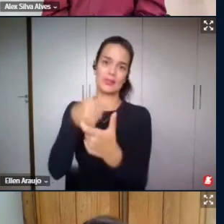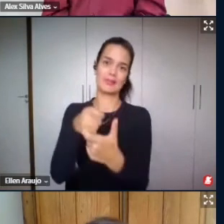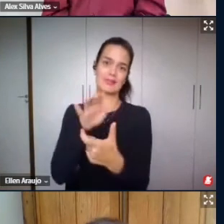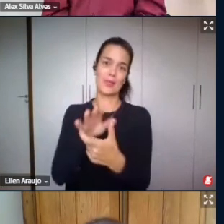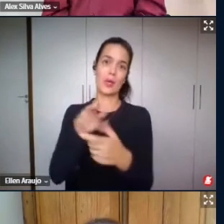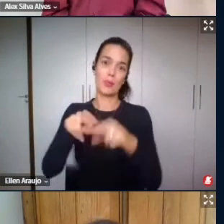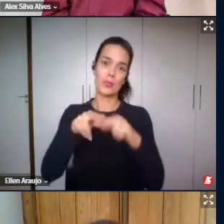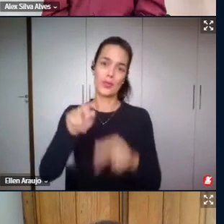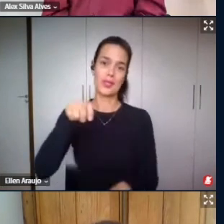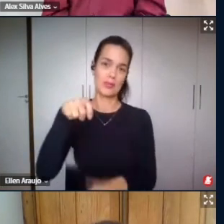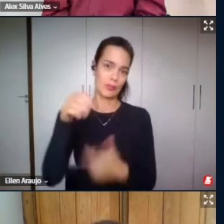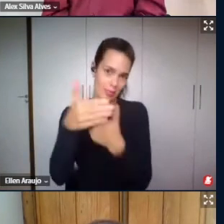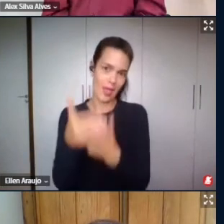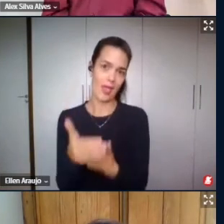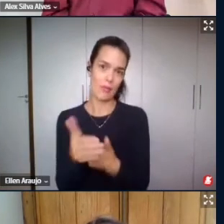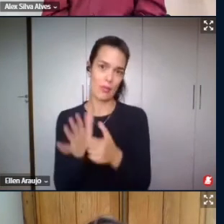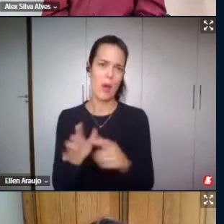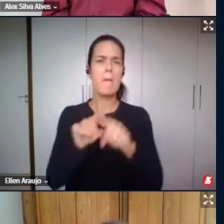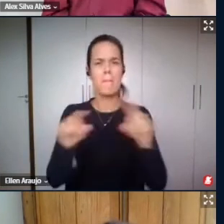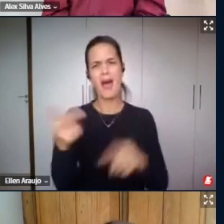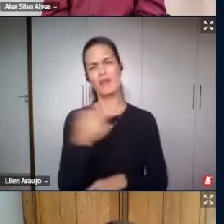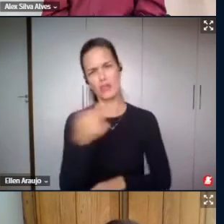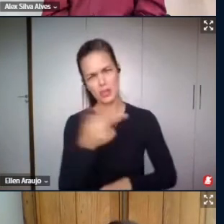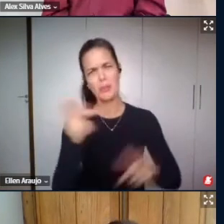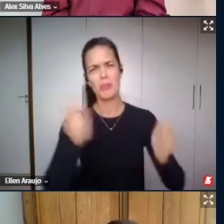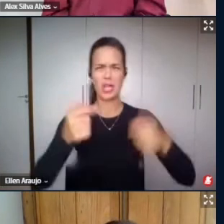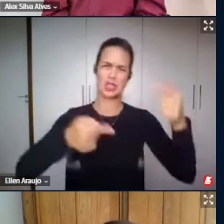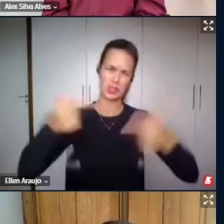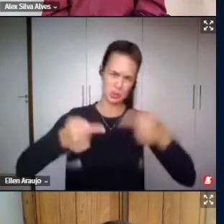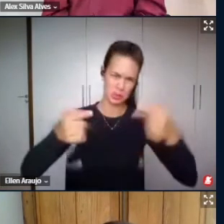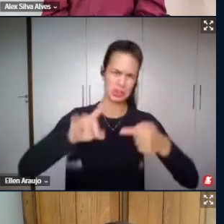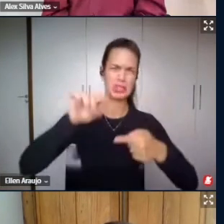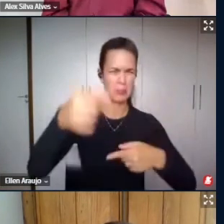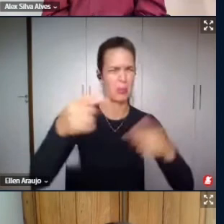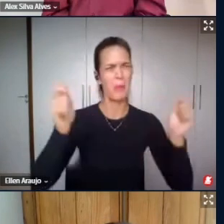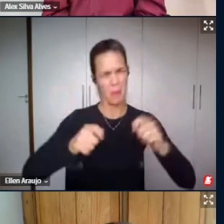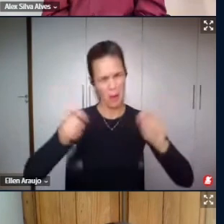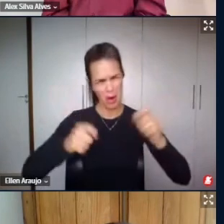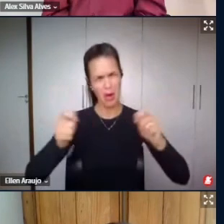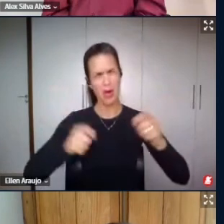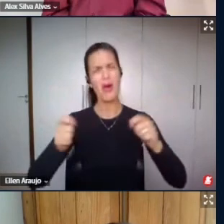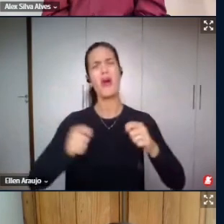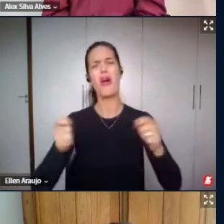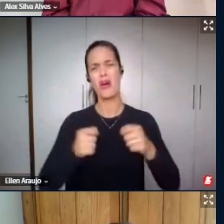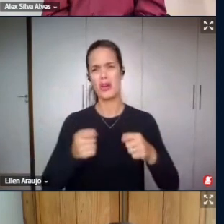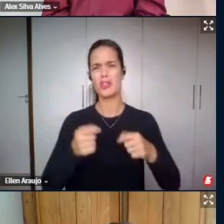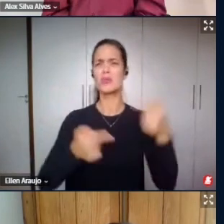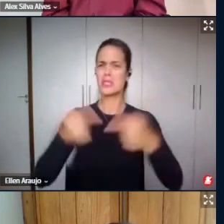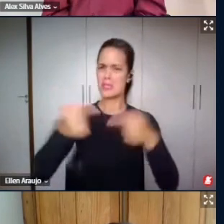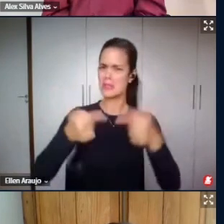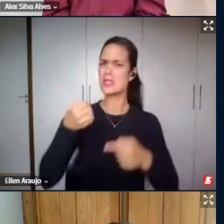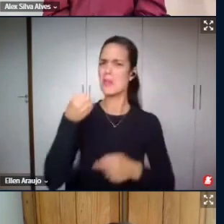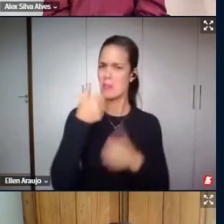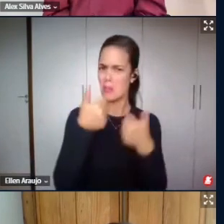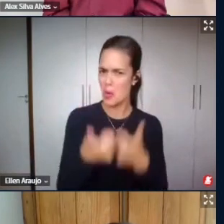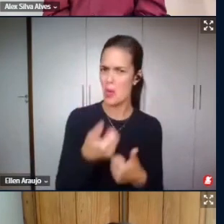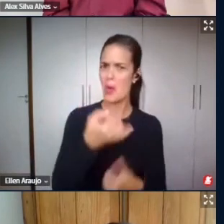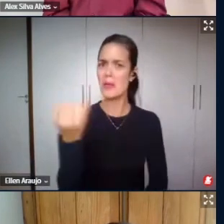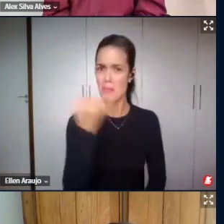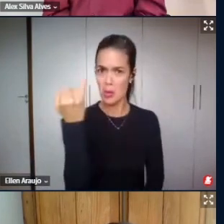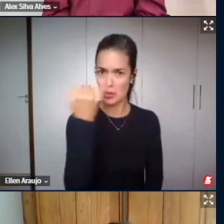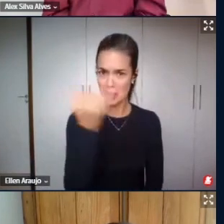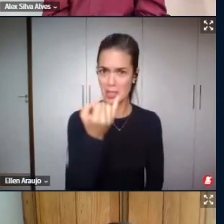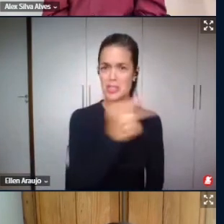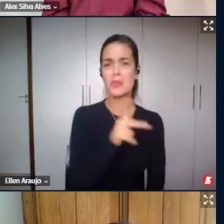Mas vocês podem discutir, vocês dois, e eu acho que foi uma discussão também muito profícua, as questões que o Glaucio apresentou e que o